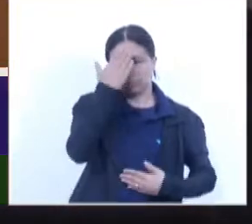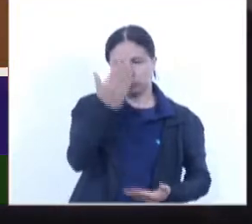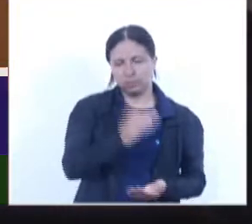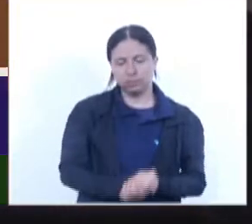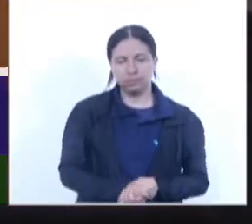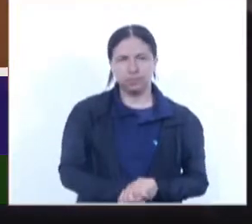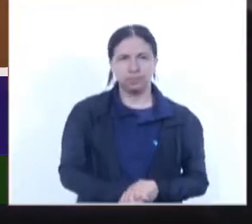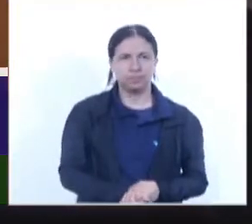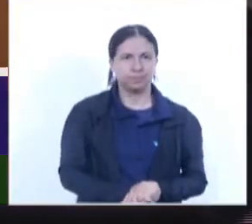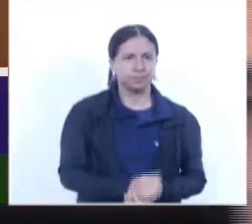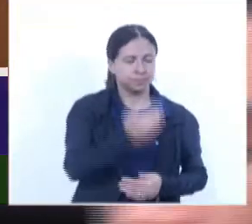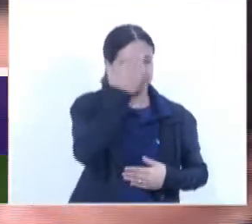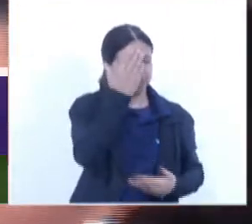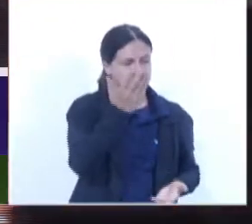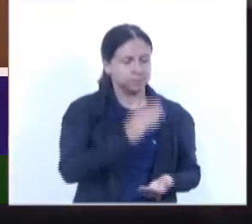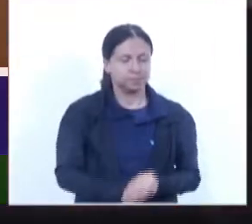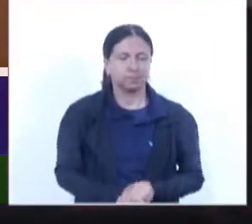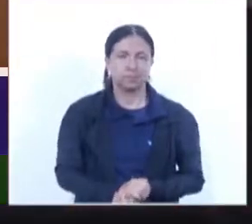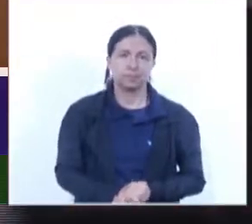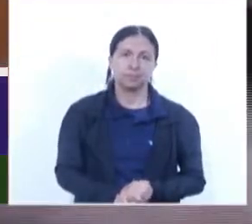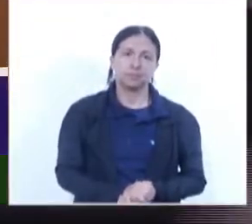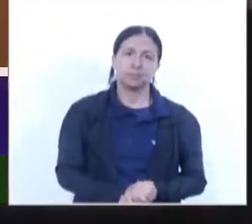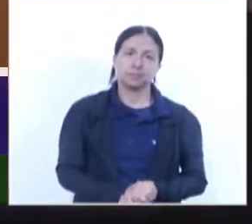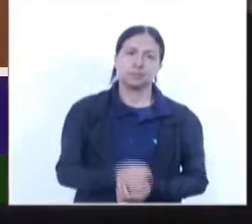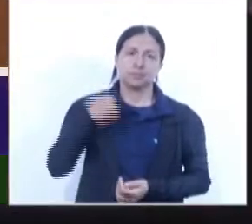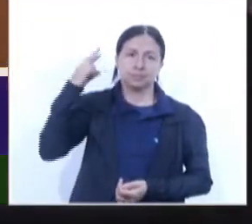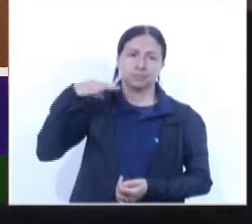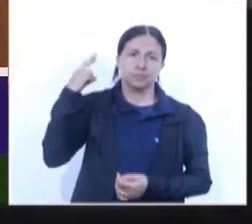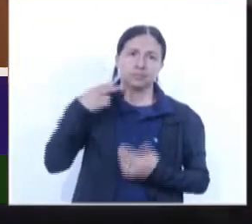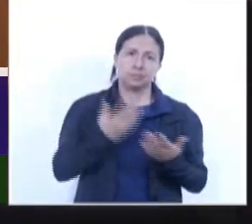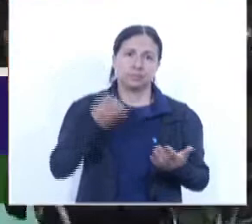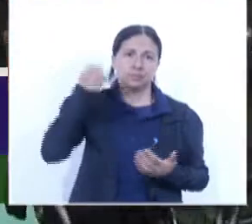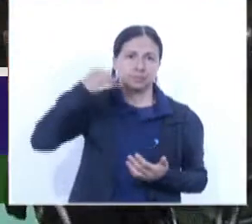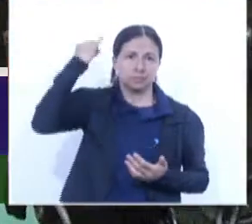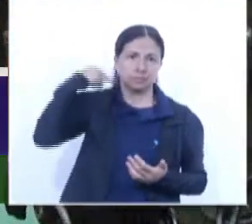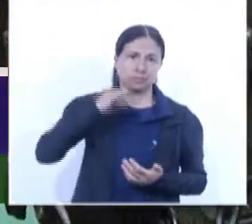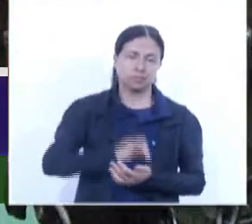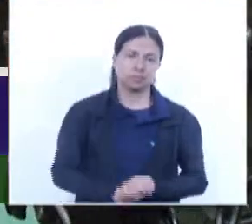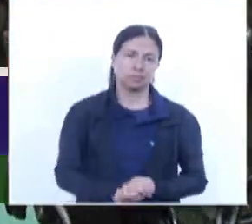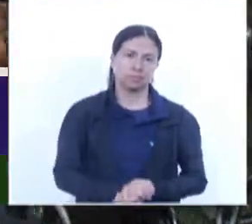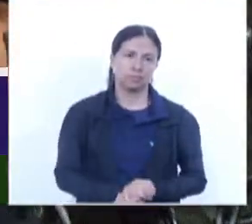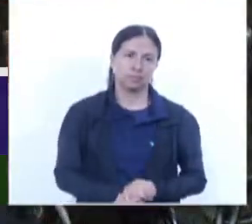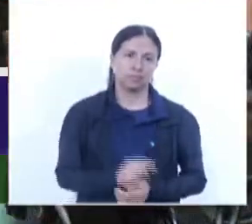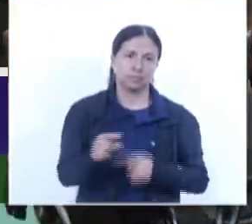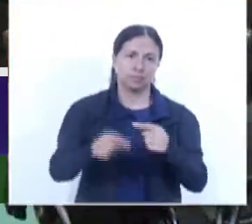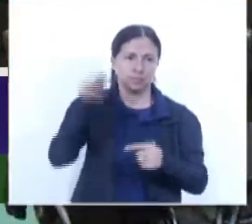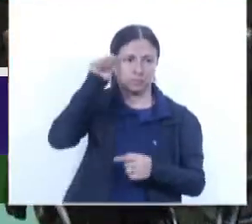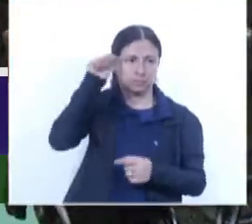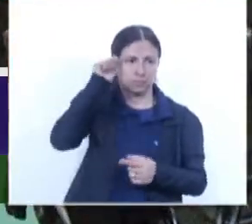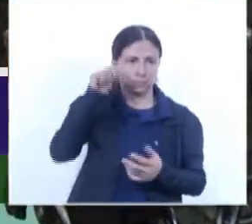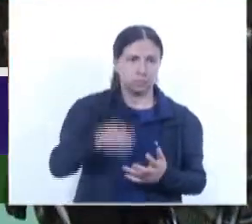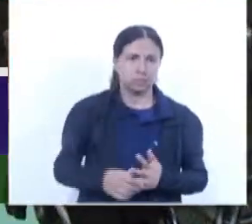Obrigado vereador com a palavra vereador em construção do projeto Jair Ferraz em seguida